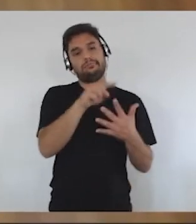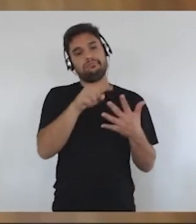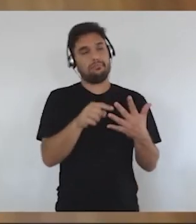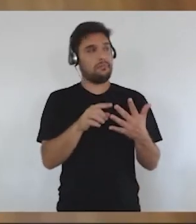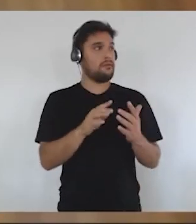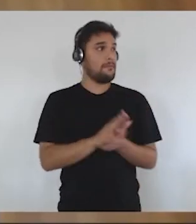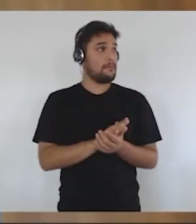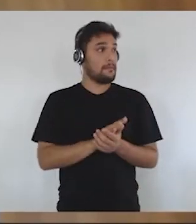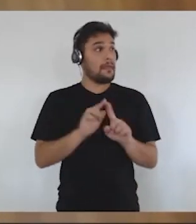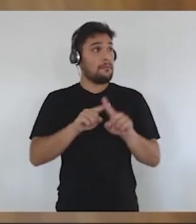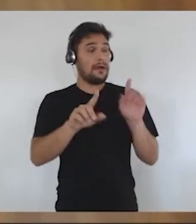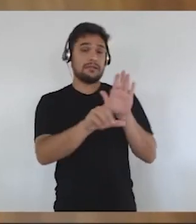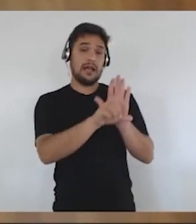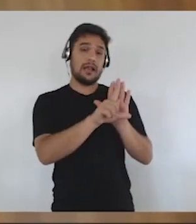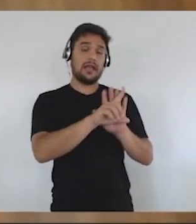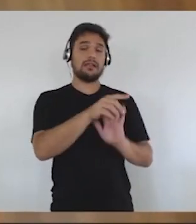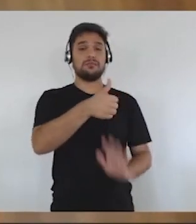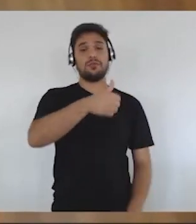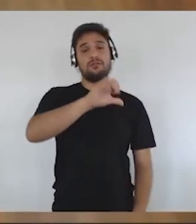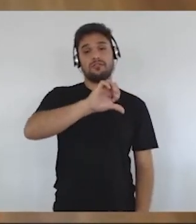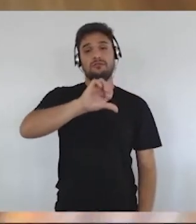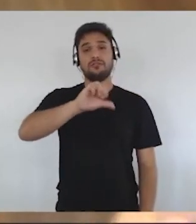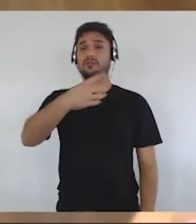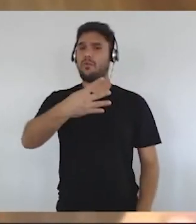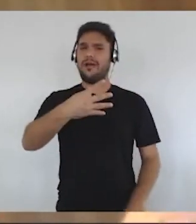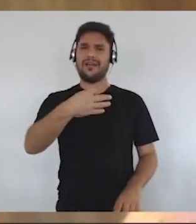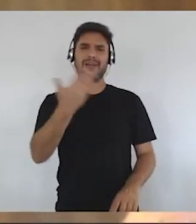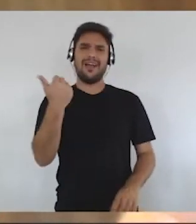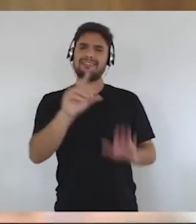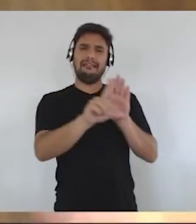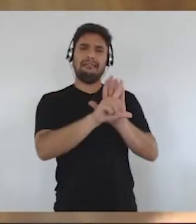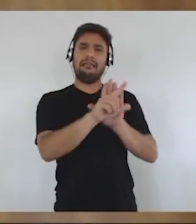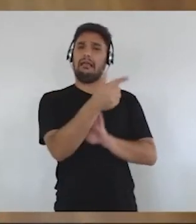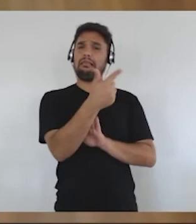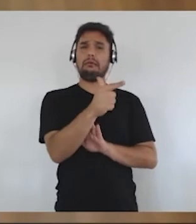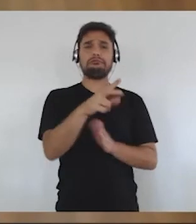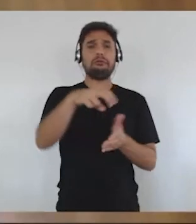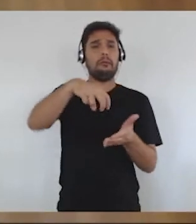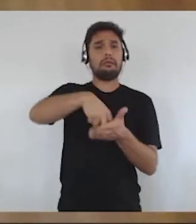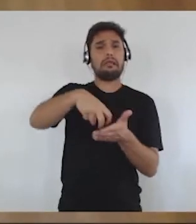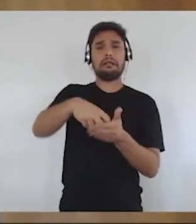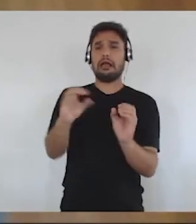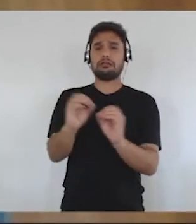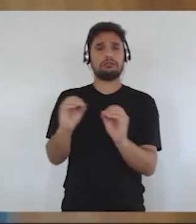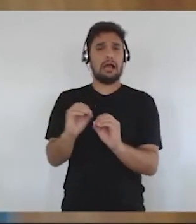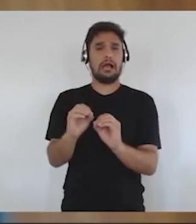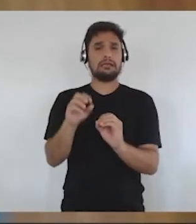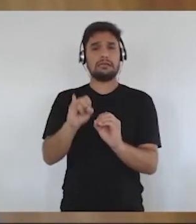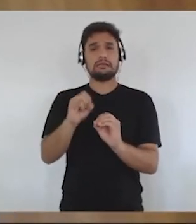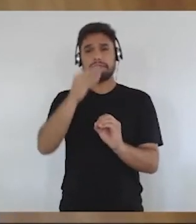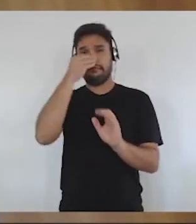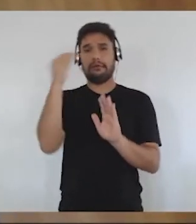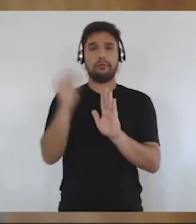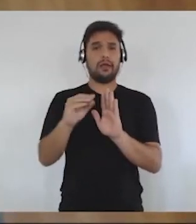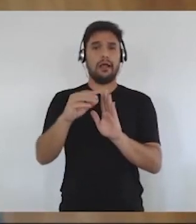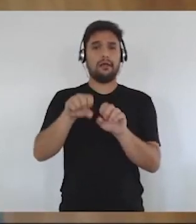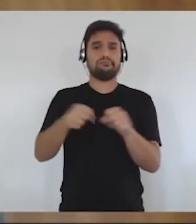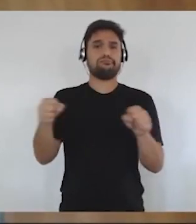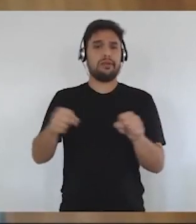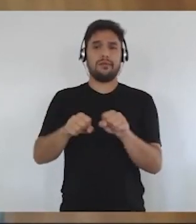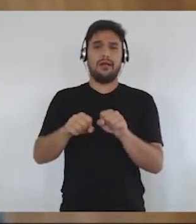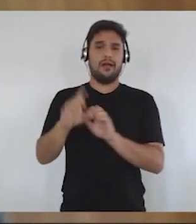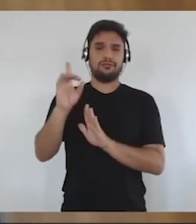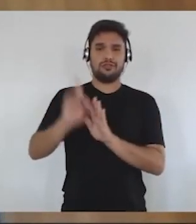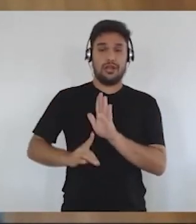prerrogativas. No entanto, a Lei de 94 não previa qualquer tipo de sanção à violação dessas prerrogativas. Tinha-se